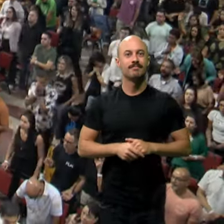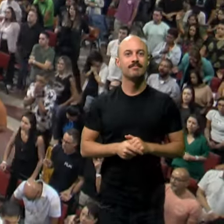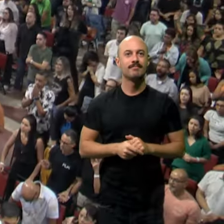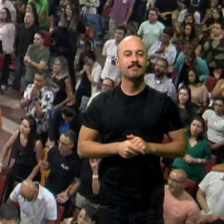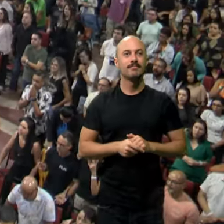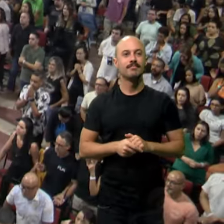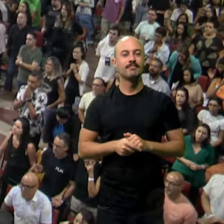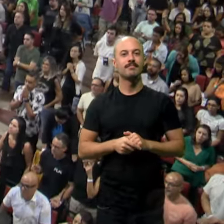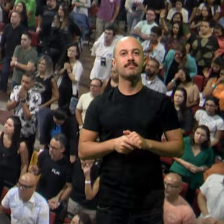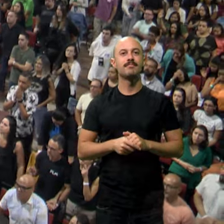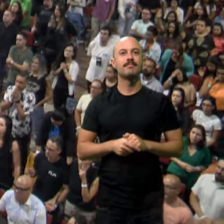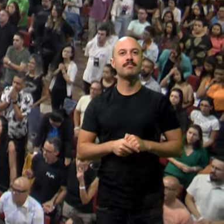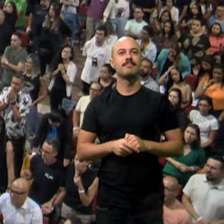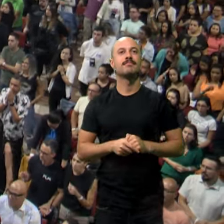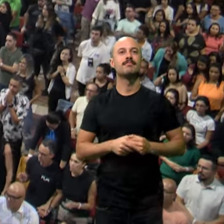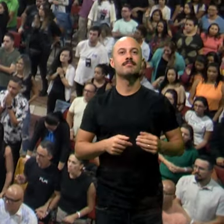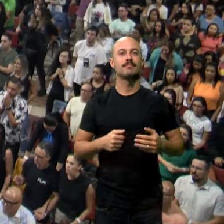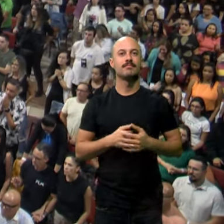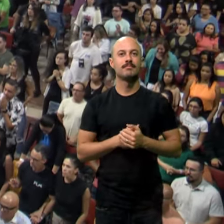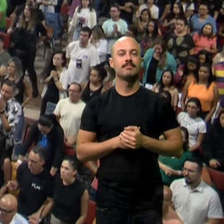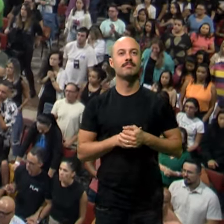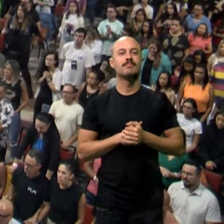Louvor,